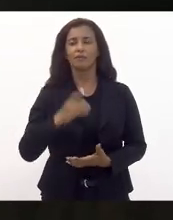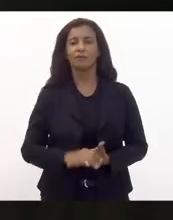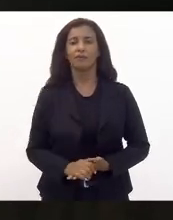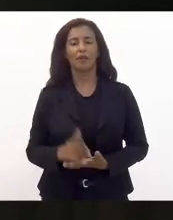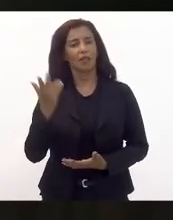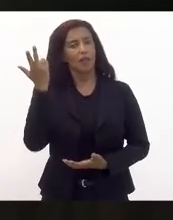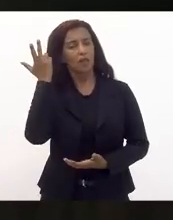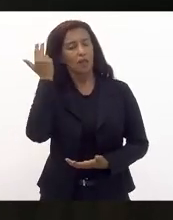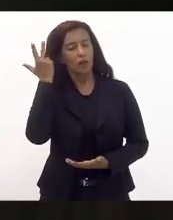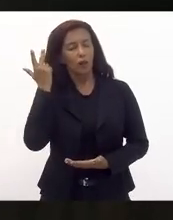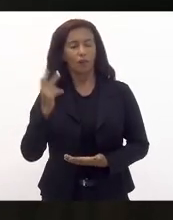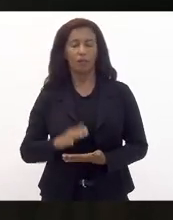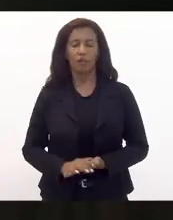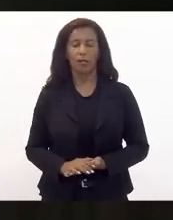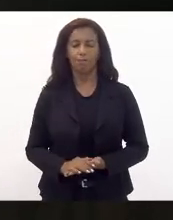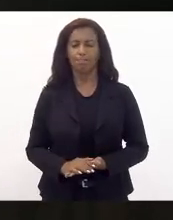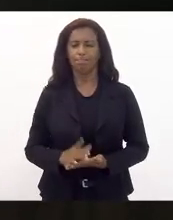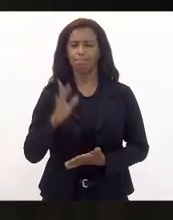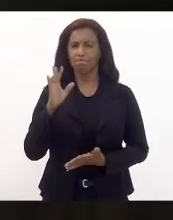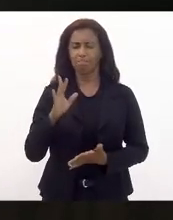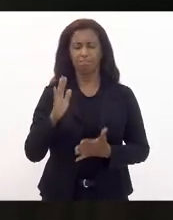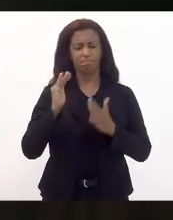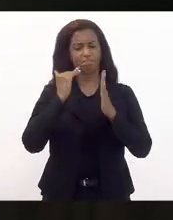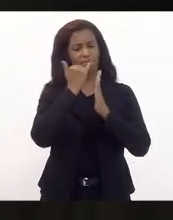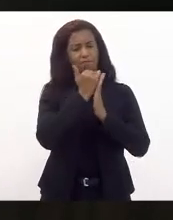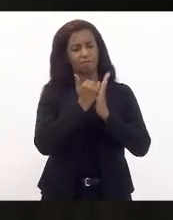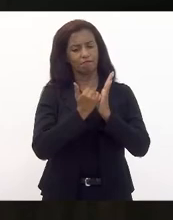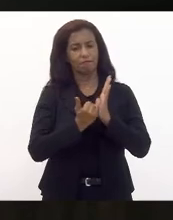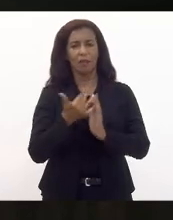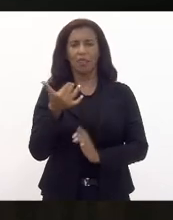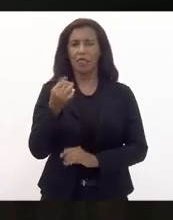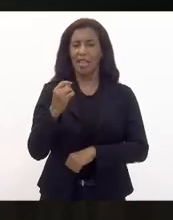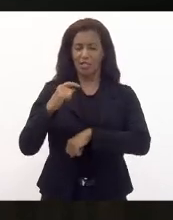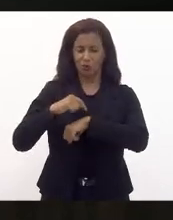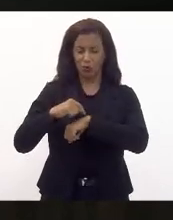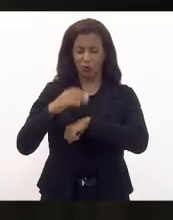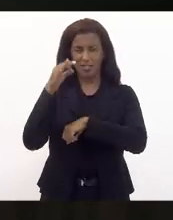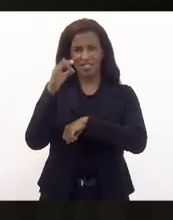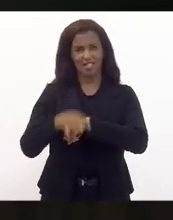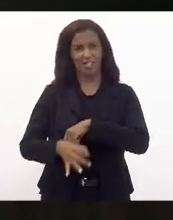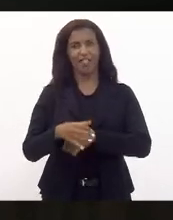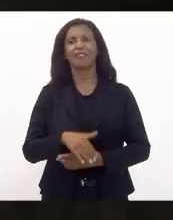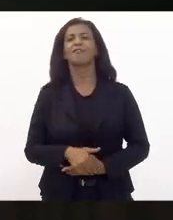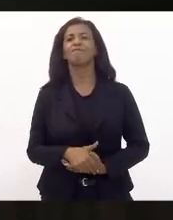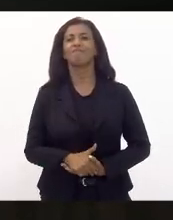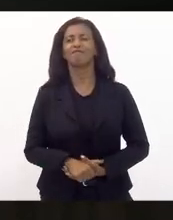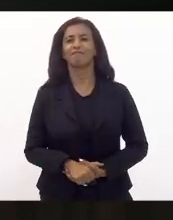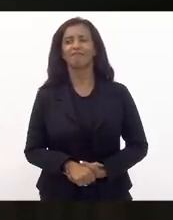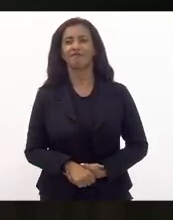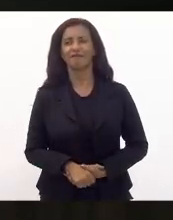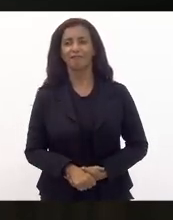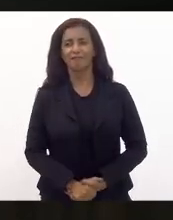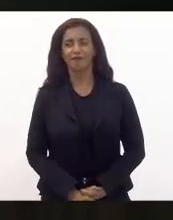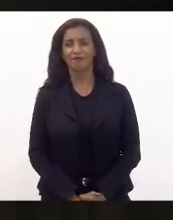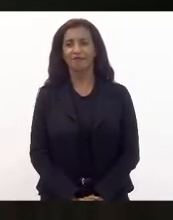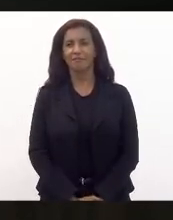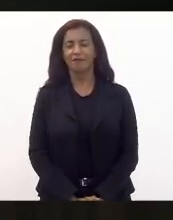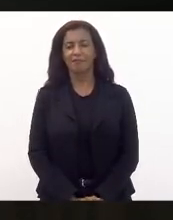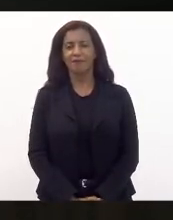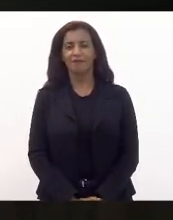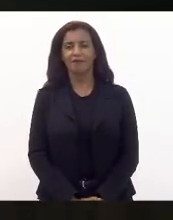e eu marco ele o que cumpriu categoricamente seus 10 minutos só colocando para marcar ali no painel